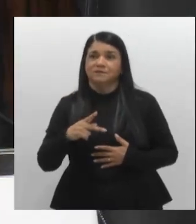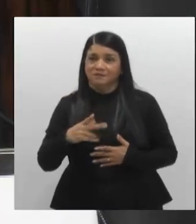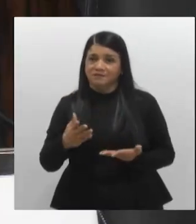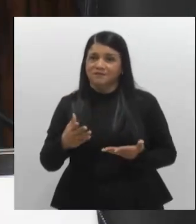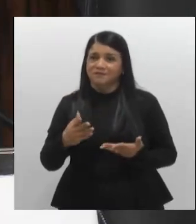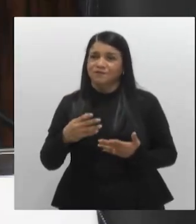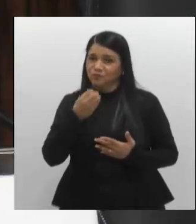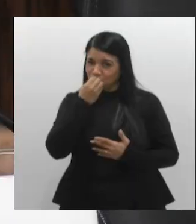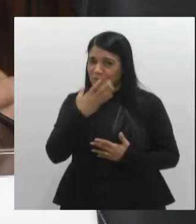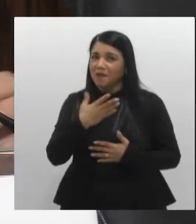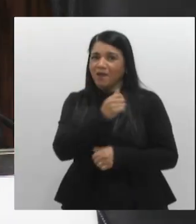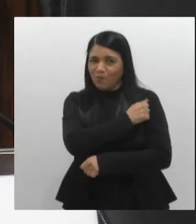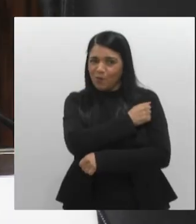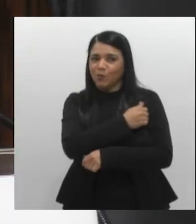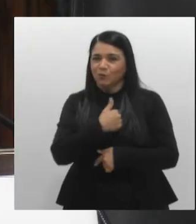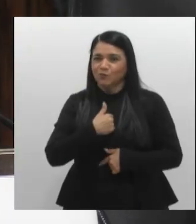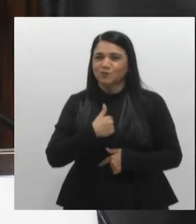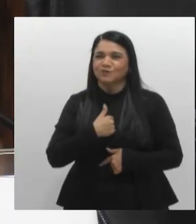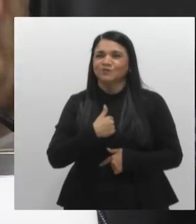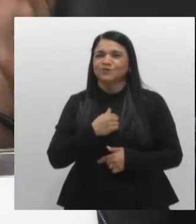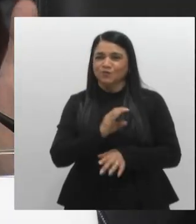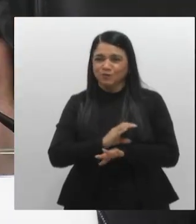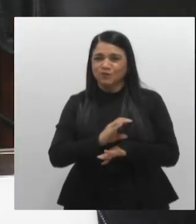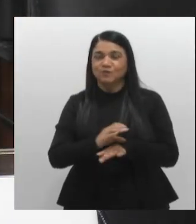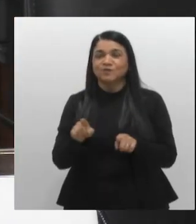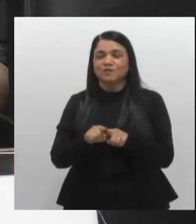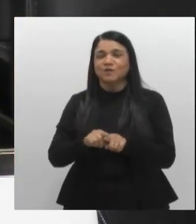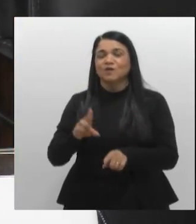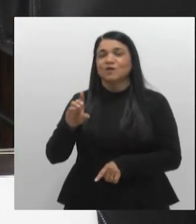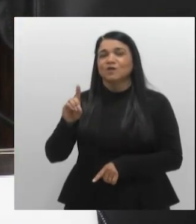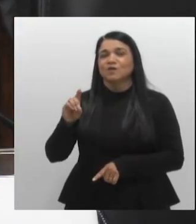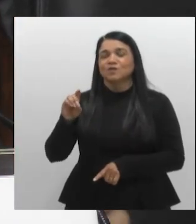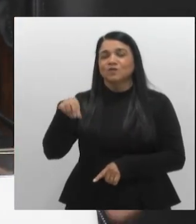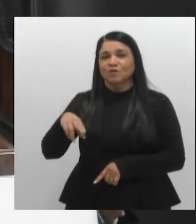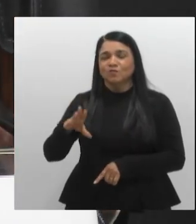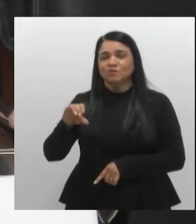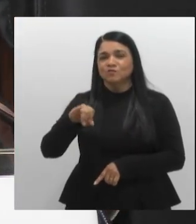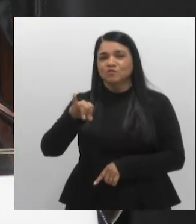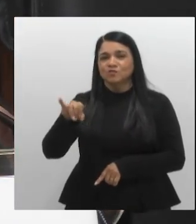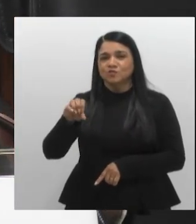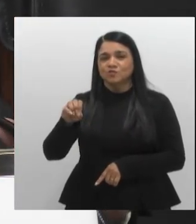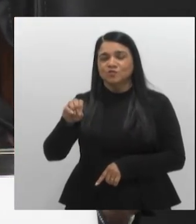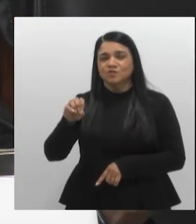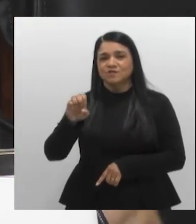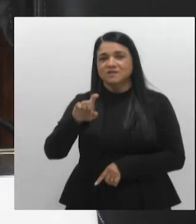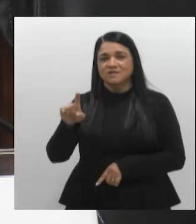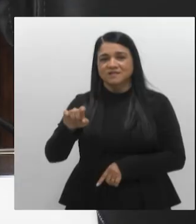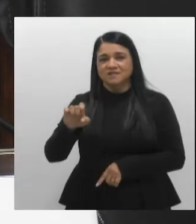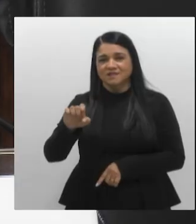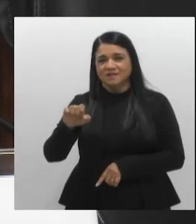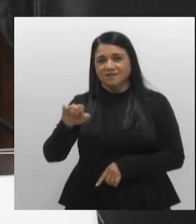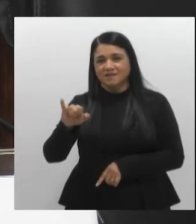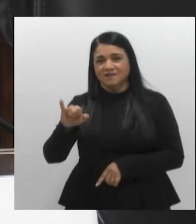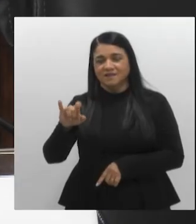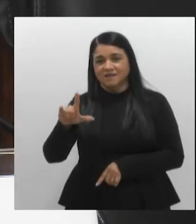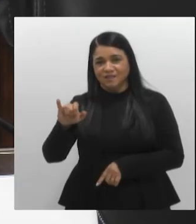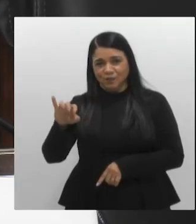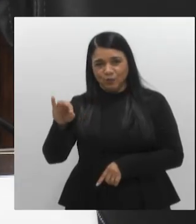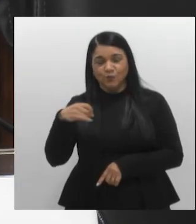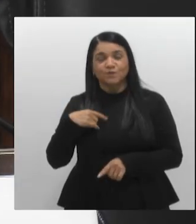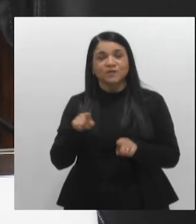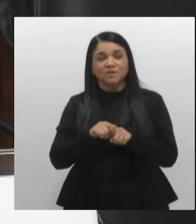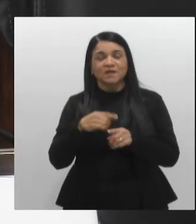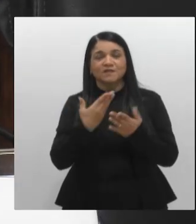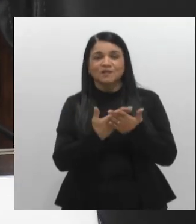Estou indo bem lá. E Dom Joselito, que é o nosso bispo da Escola Diaconal, com quem eu tenho alegria também